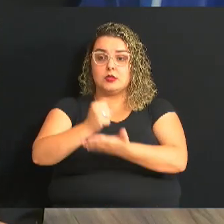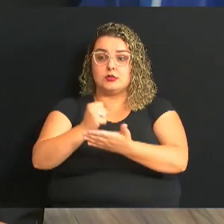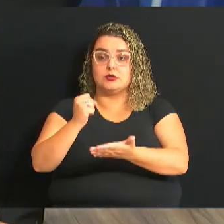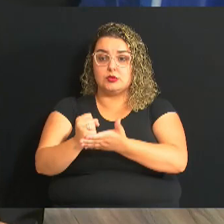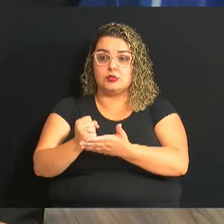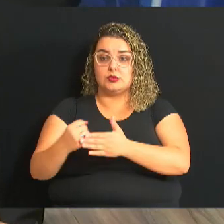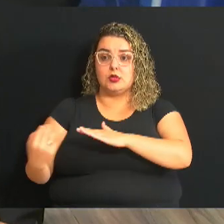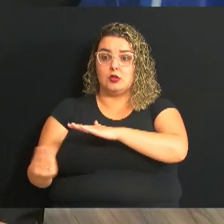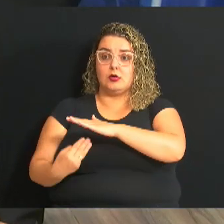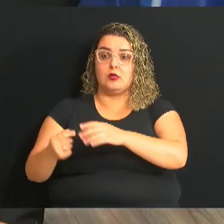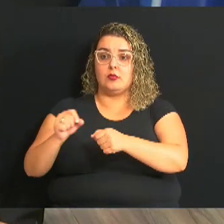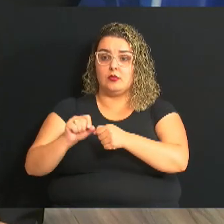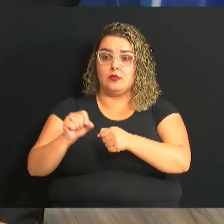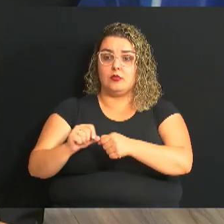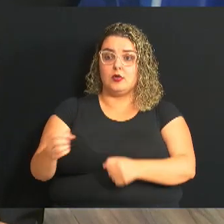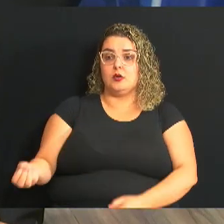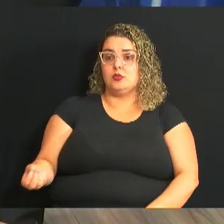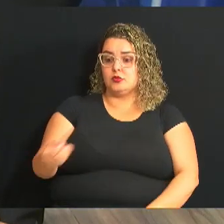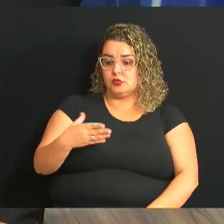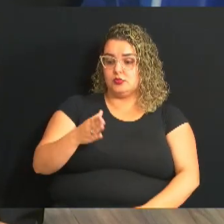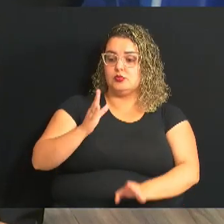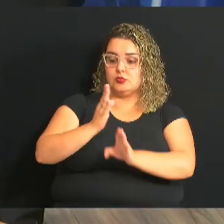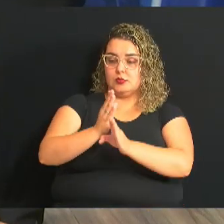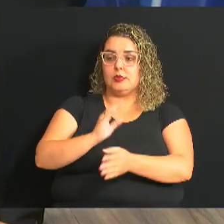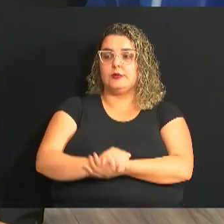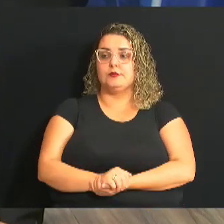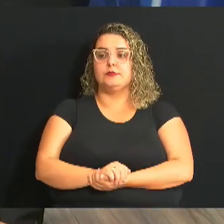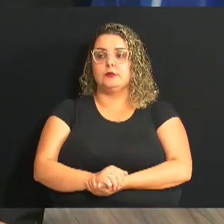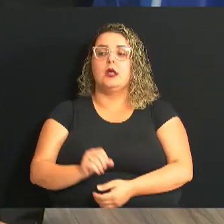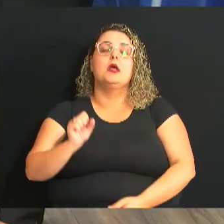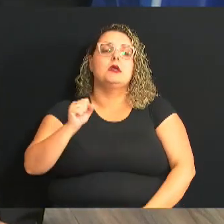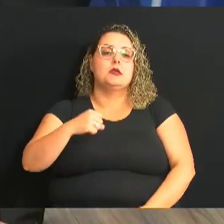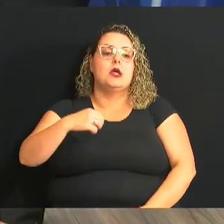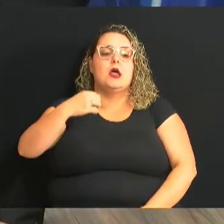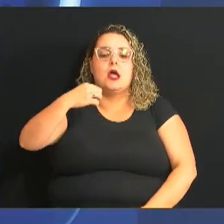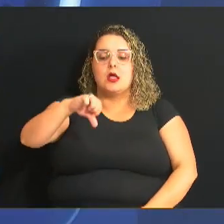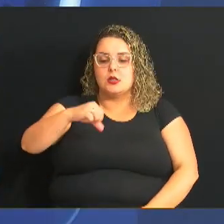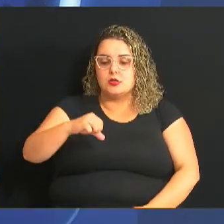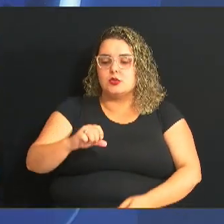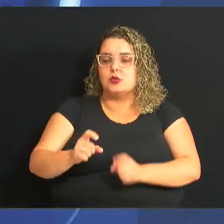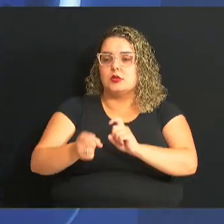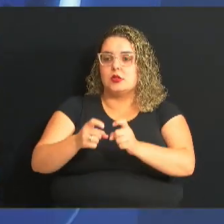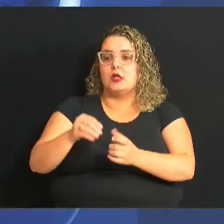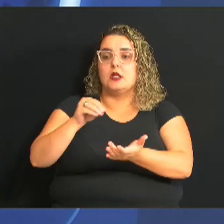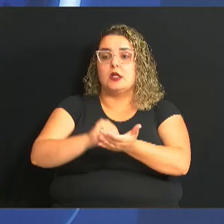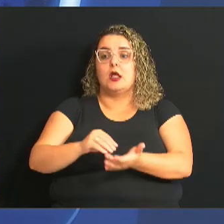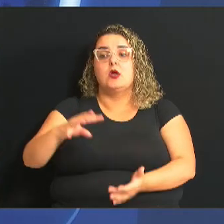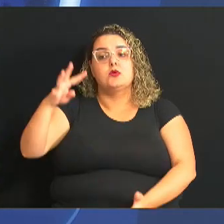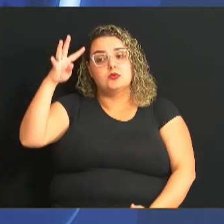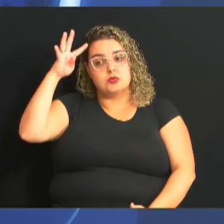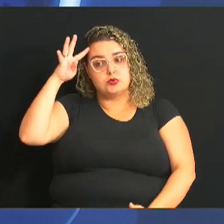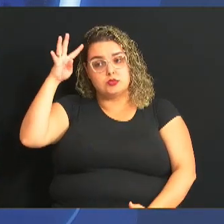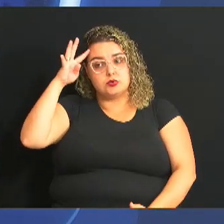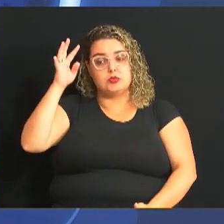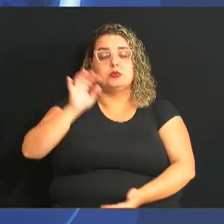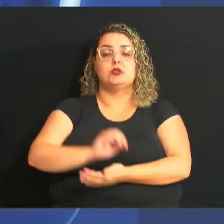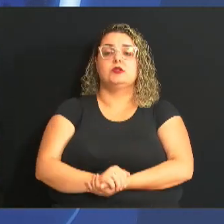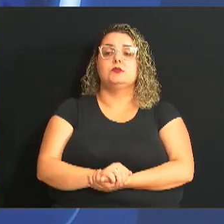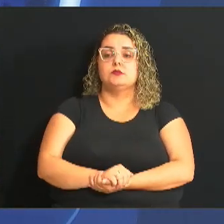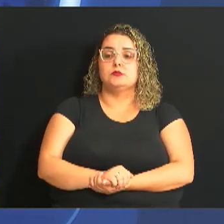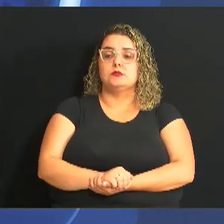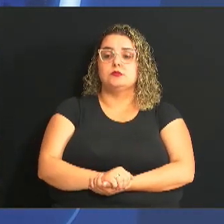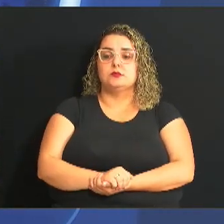terceirizados realizou um novo encontro. Foi a 9ª reunião na última quarta-feira em que